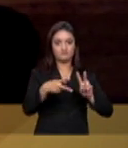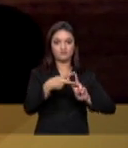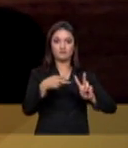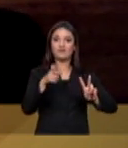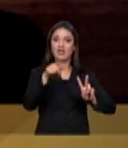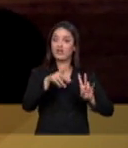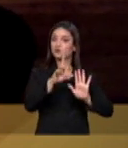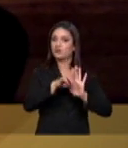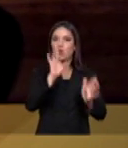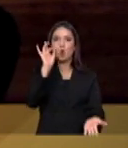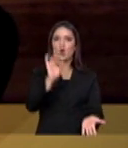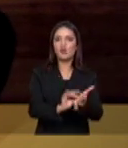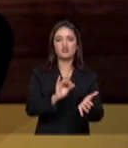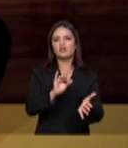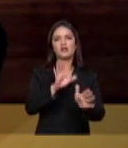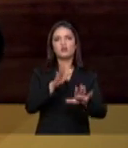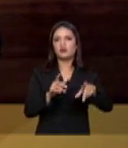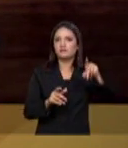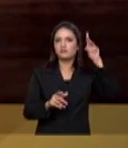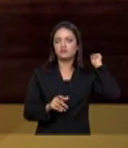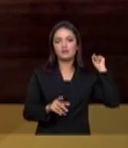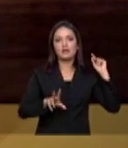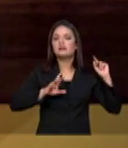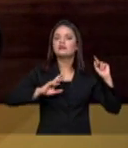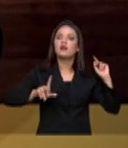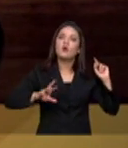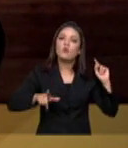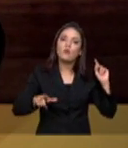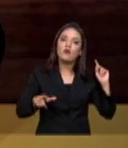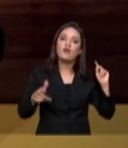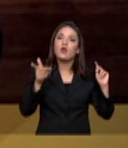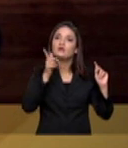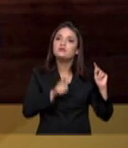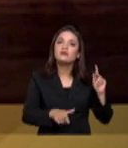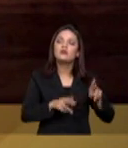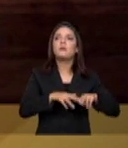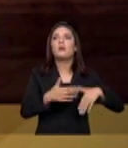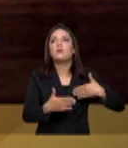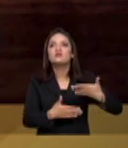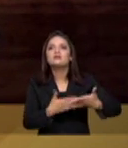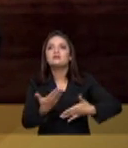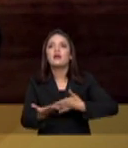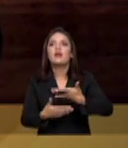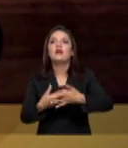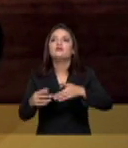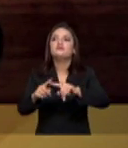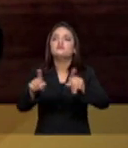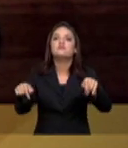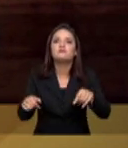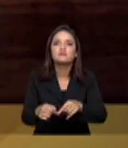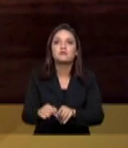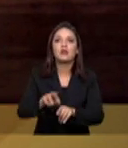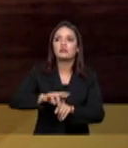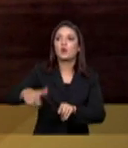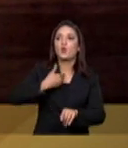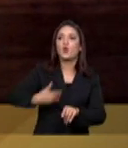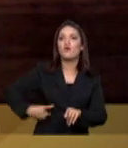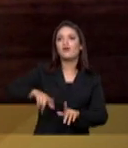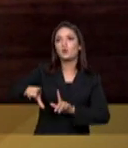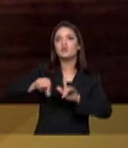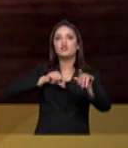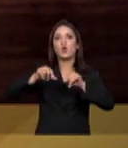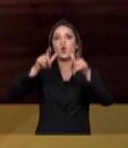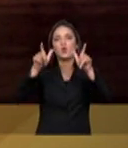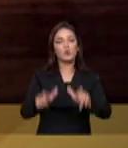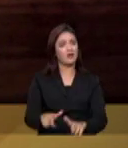originarios e não são constituídos pela processo demarcatório e nesta medida os